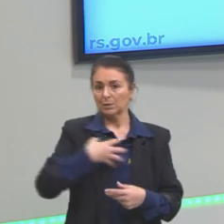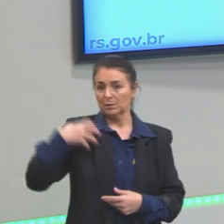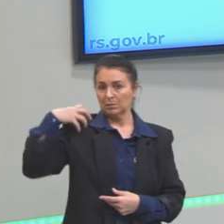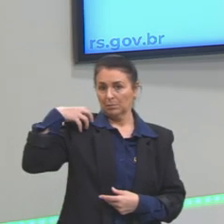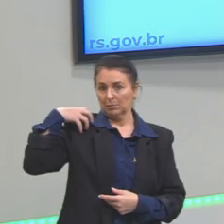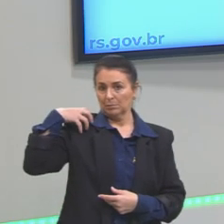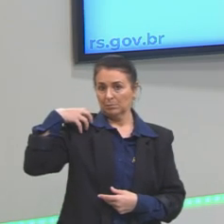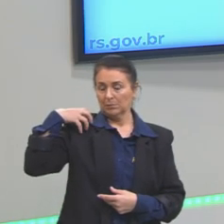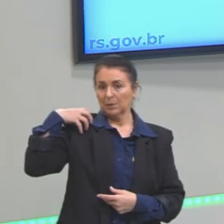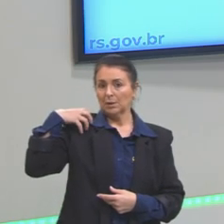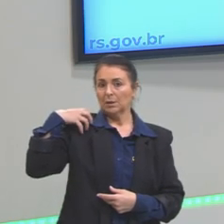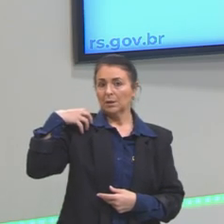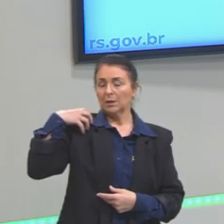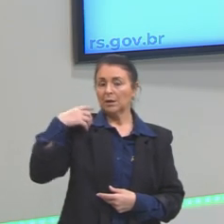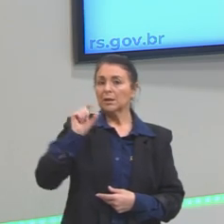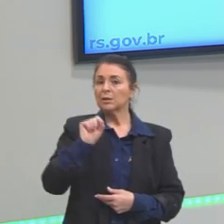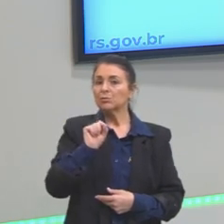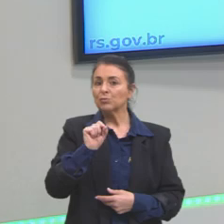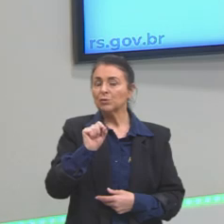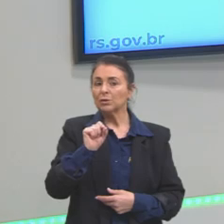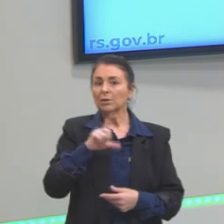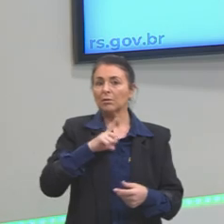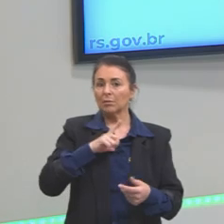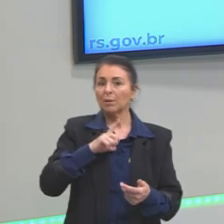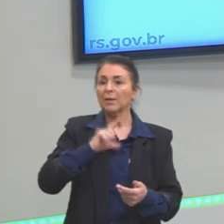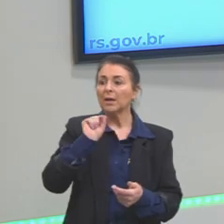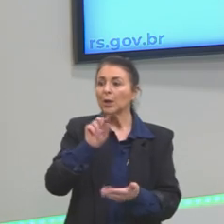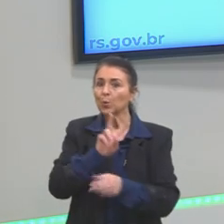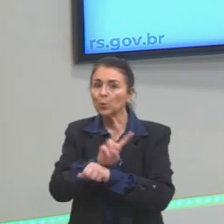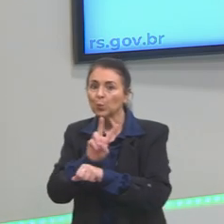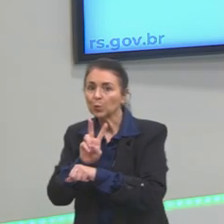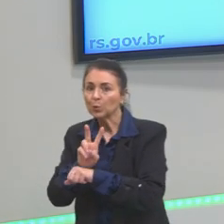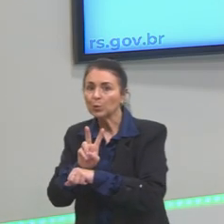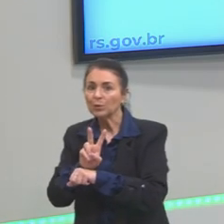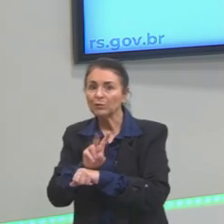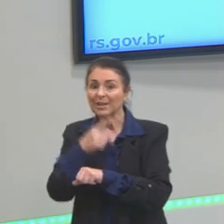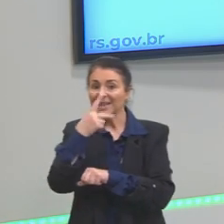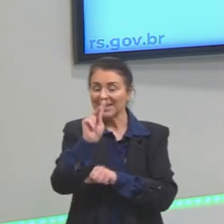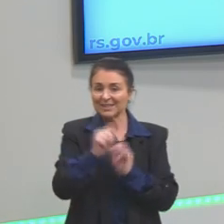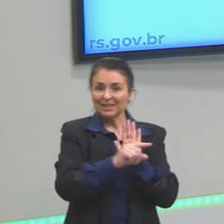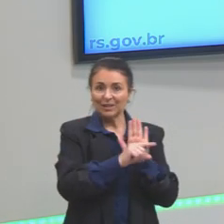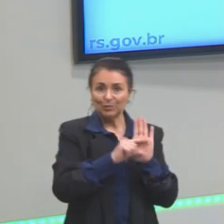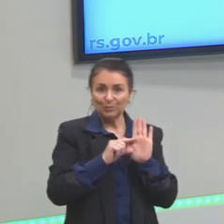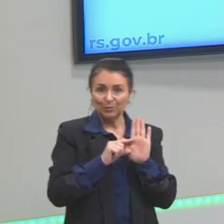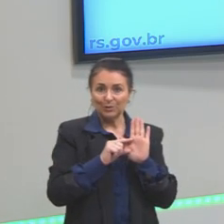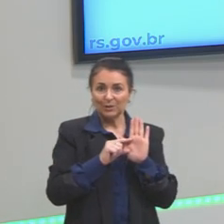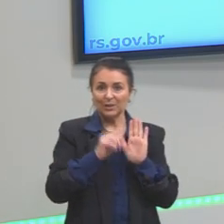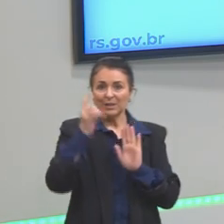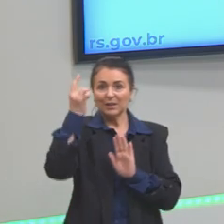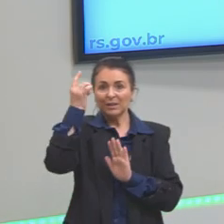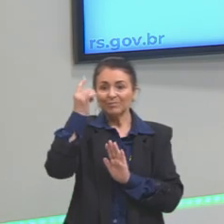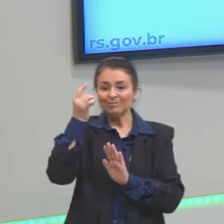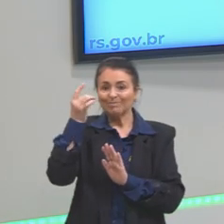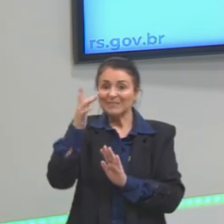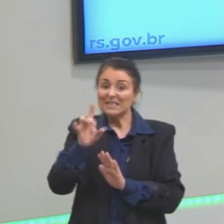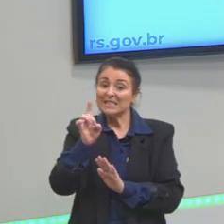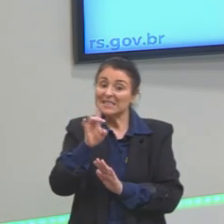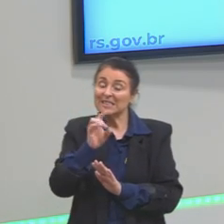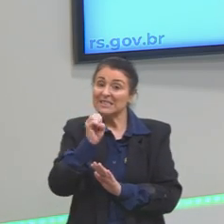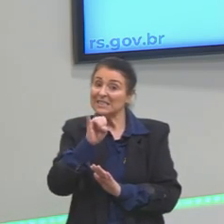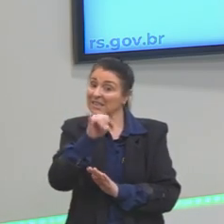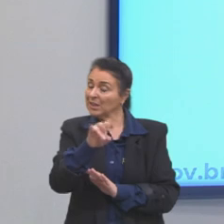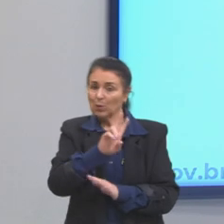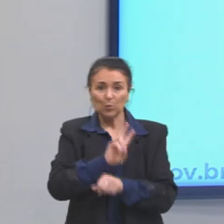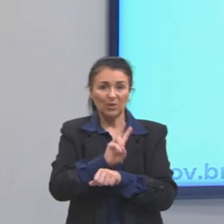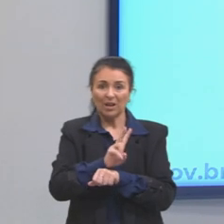do Aristóteles foi foram salvas pelo averróis se não fosse uma veloz Talvez tenham se perdido e